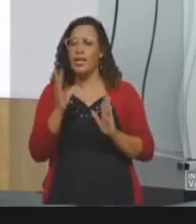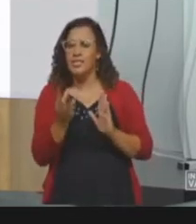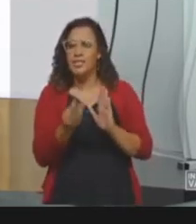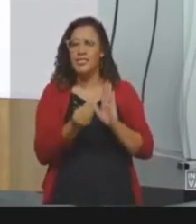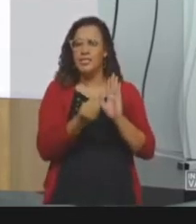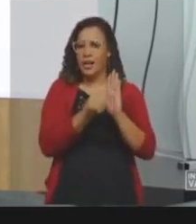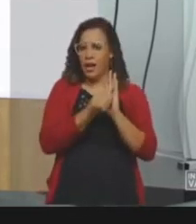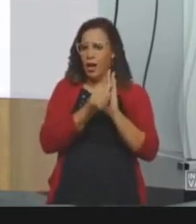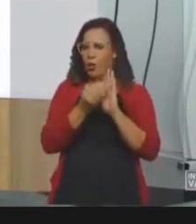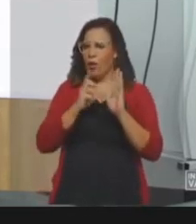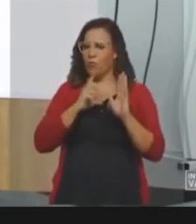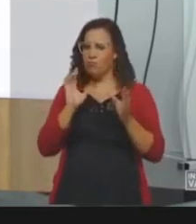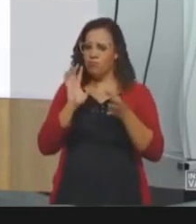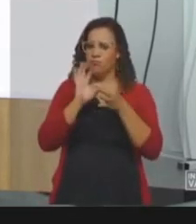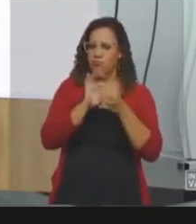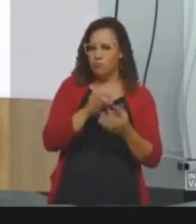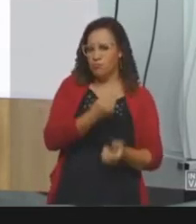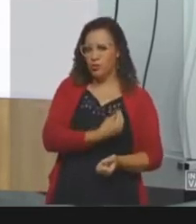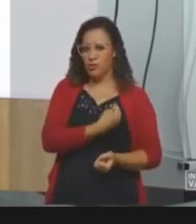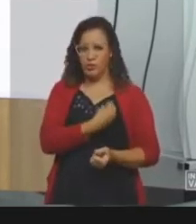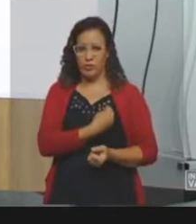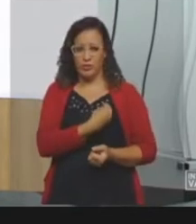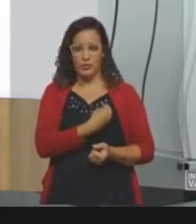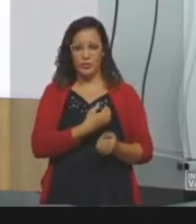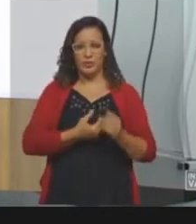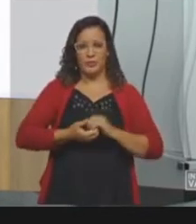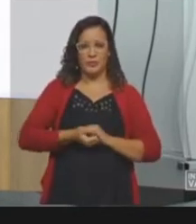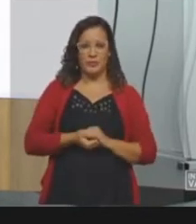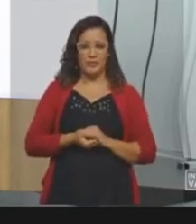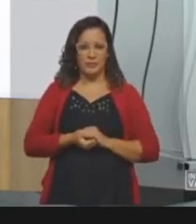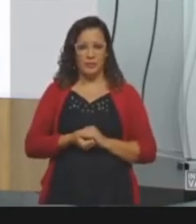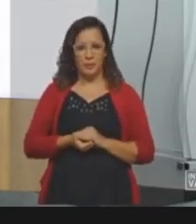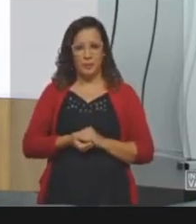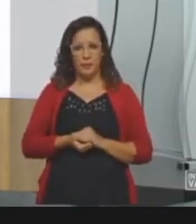fazem partes de seres vivos.